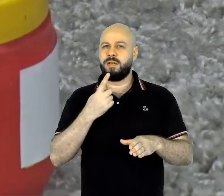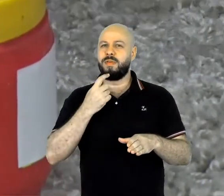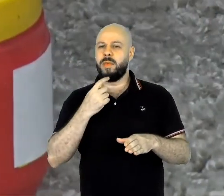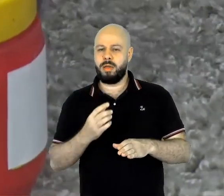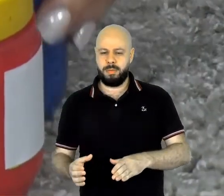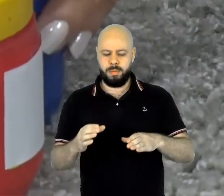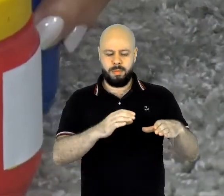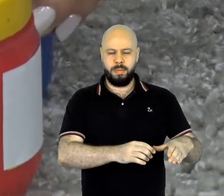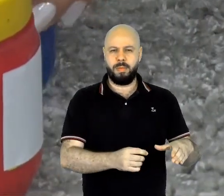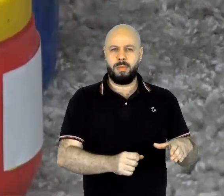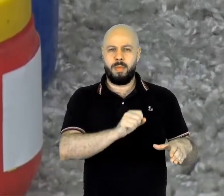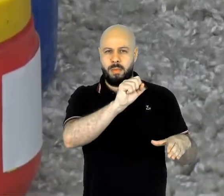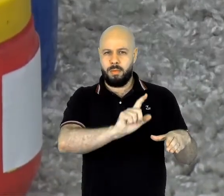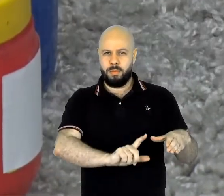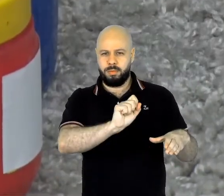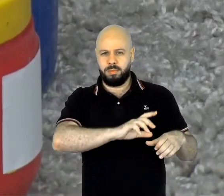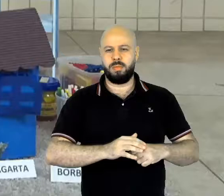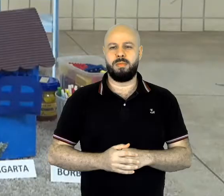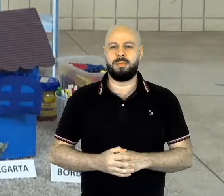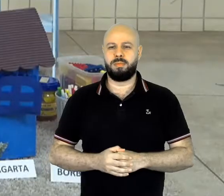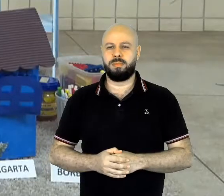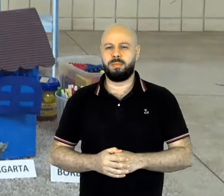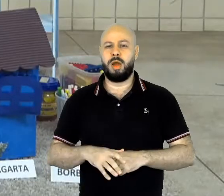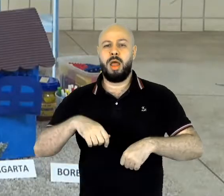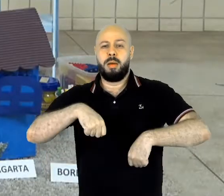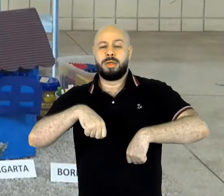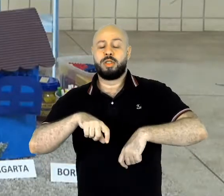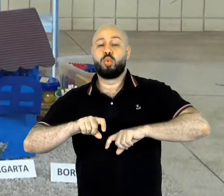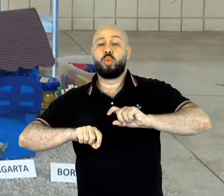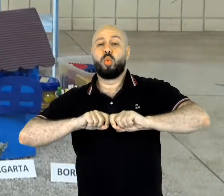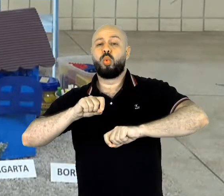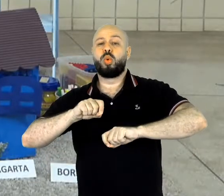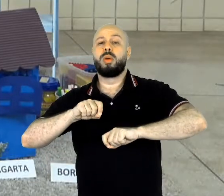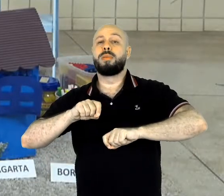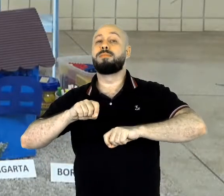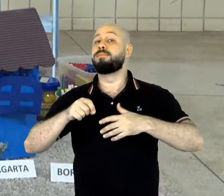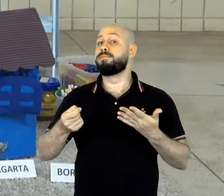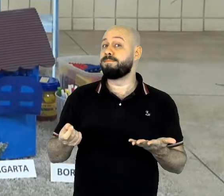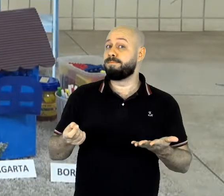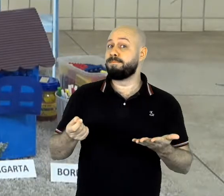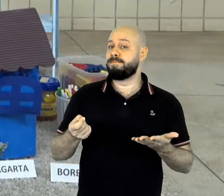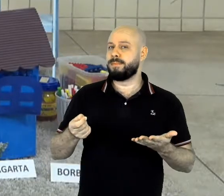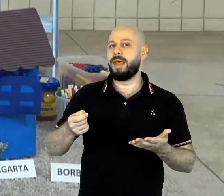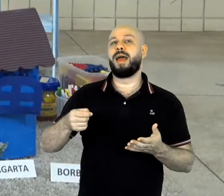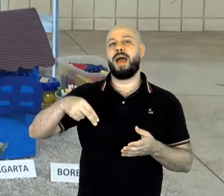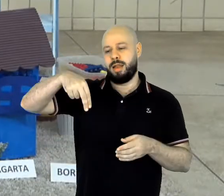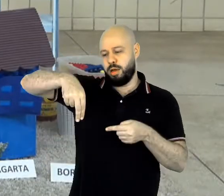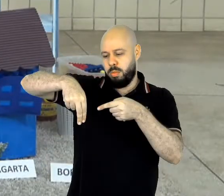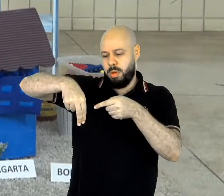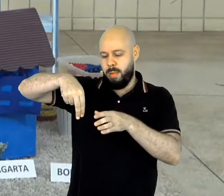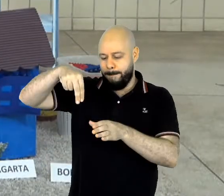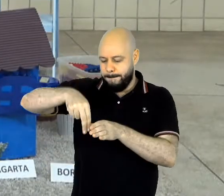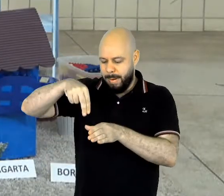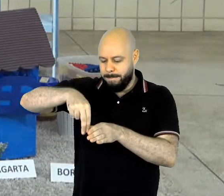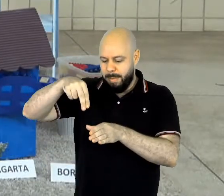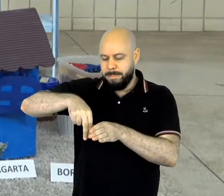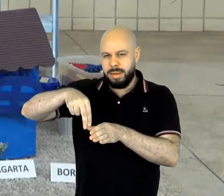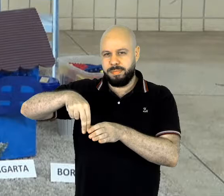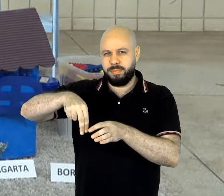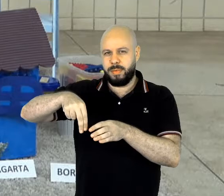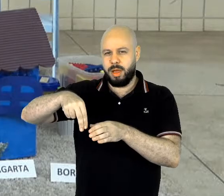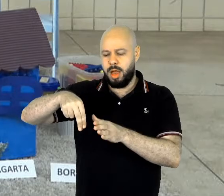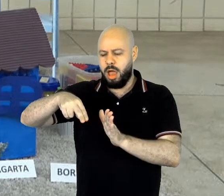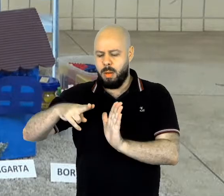e o azul. Você também vai precisar estar disponibilizando para a sua criança o pincel, para poder ela estar pintando.